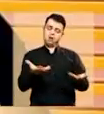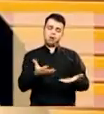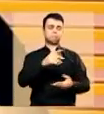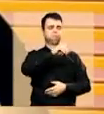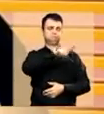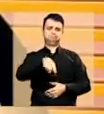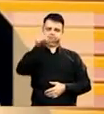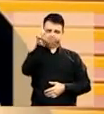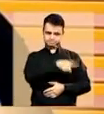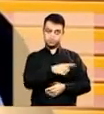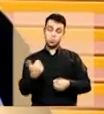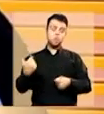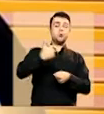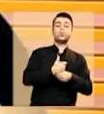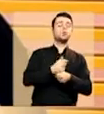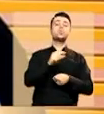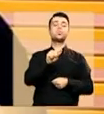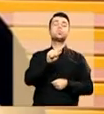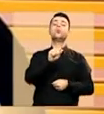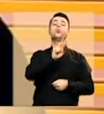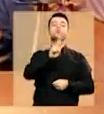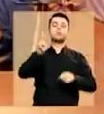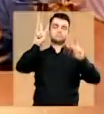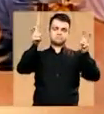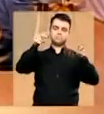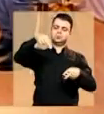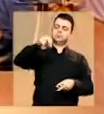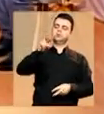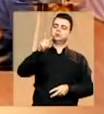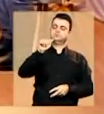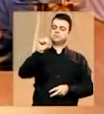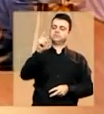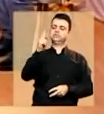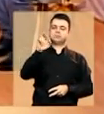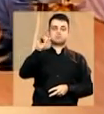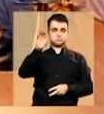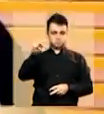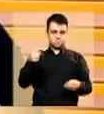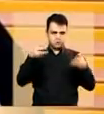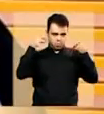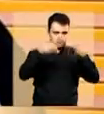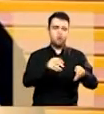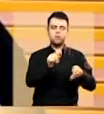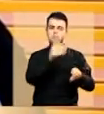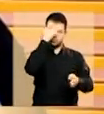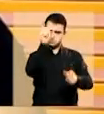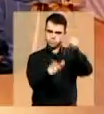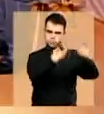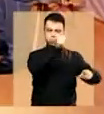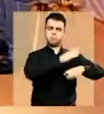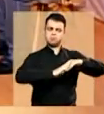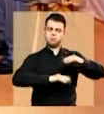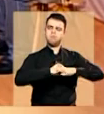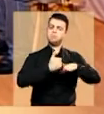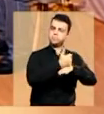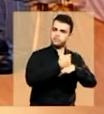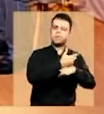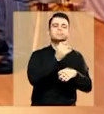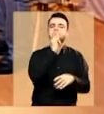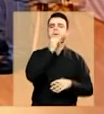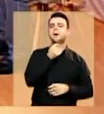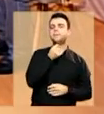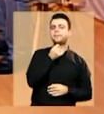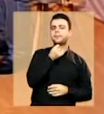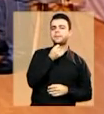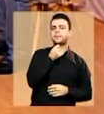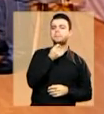no local seriam novas gerações. Ok, profissional, Ele né? seria... Profissional, não é? Isso, exatamente. Um advogado, um jornalista que conheceu uma